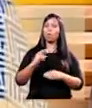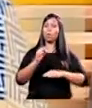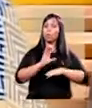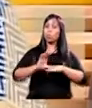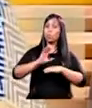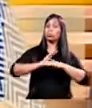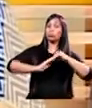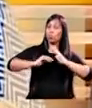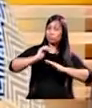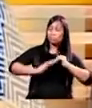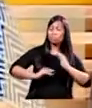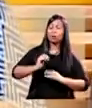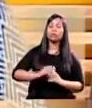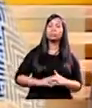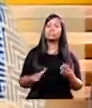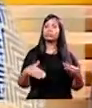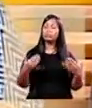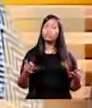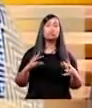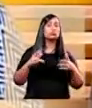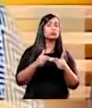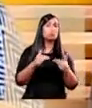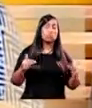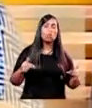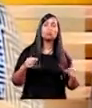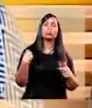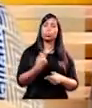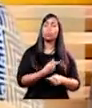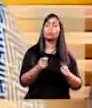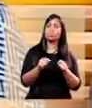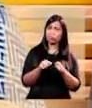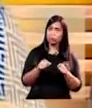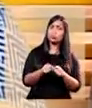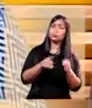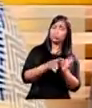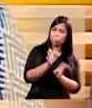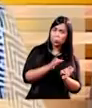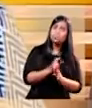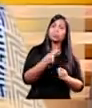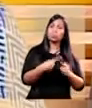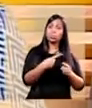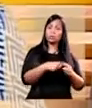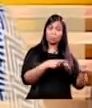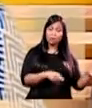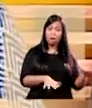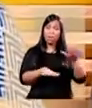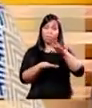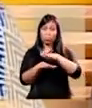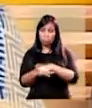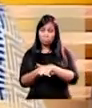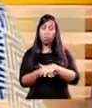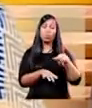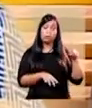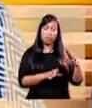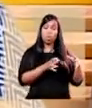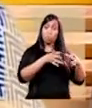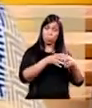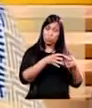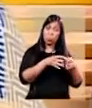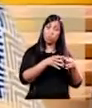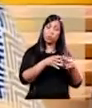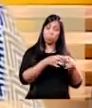cursos profissionalizantes. Então, assim, aí tudo isso a gente faz a orientação para a inclusão e a equipe